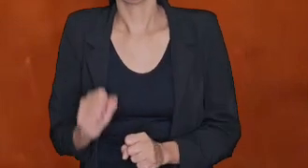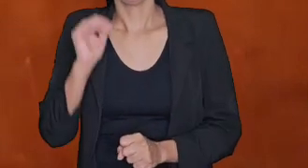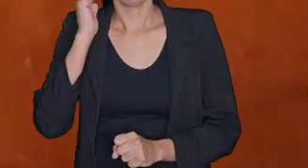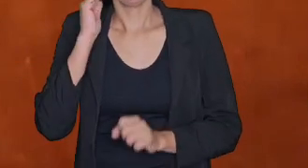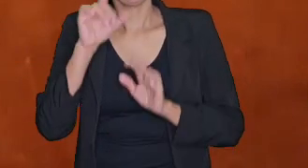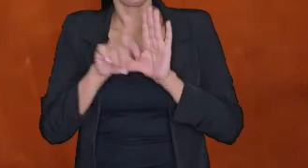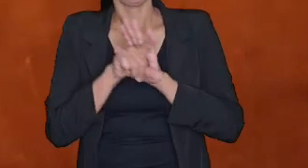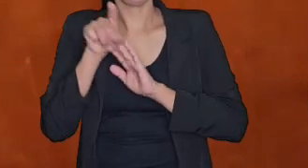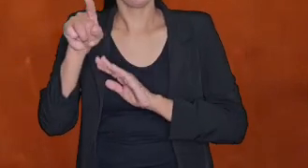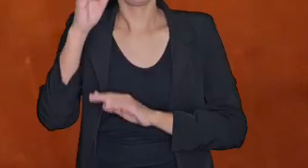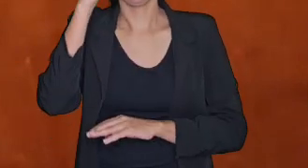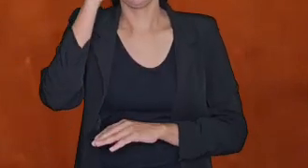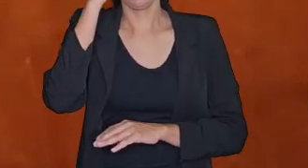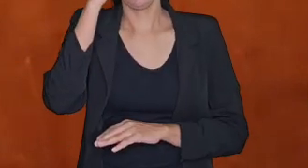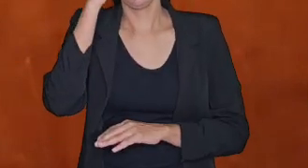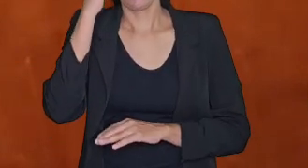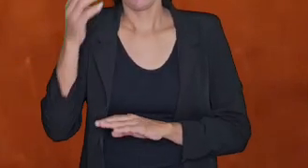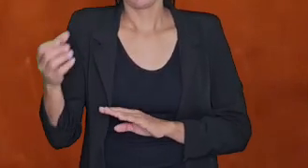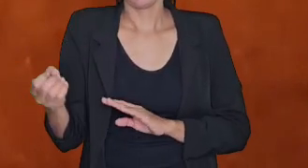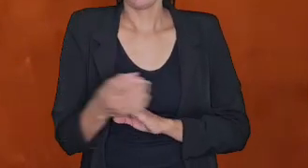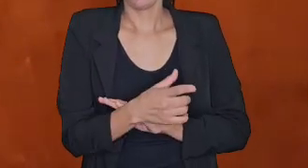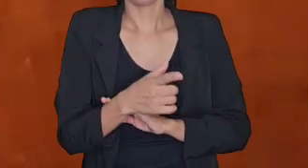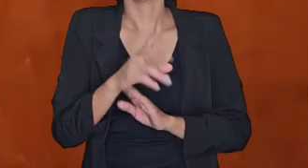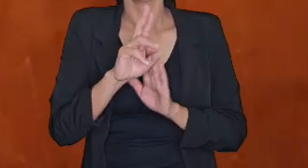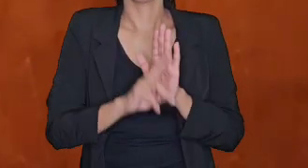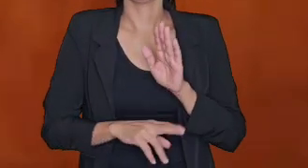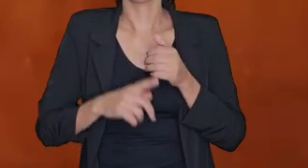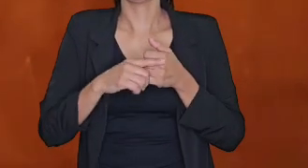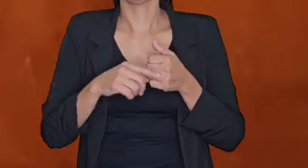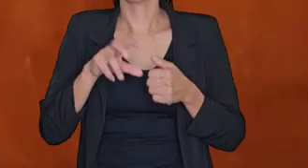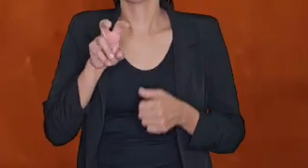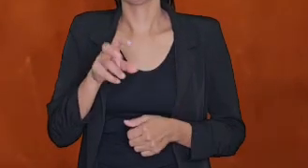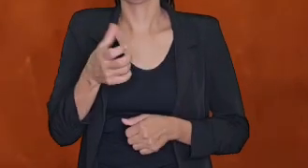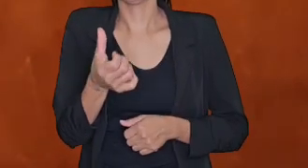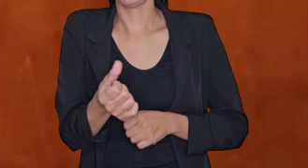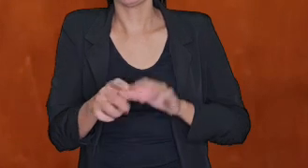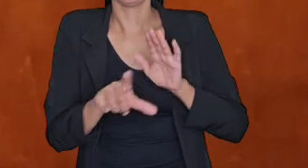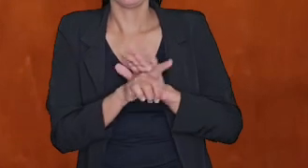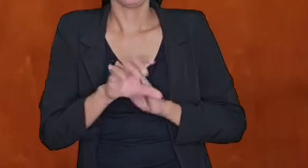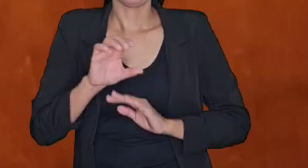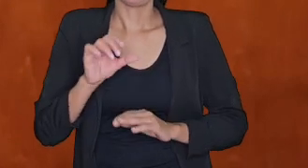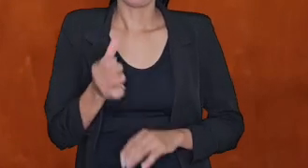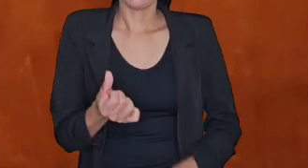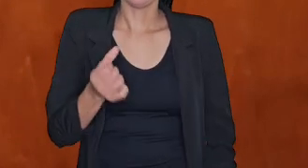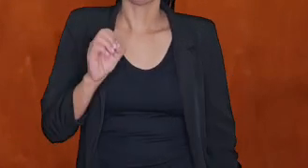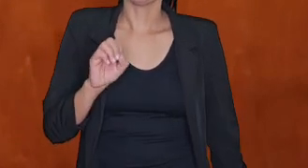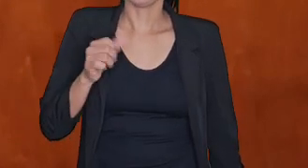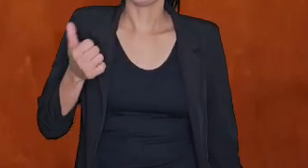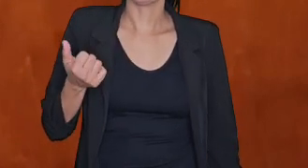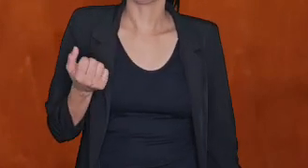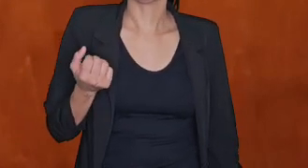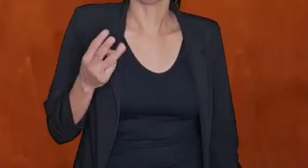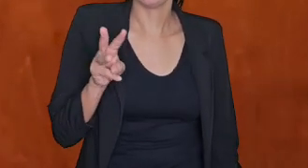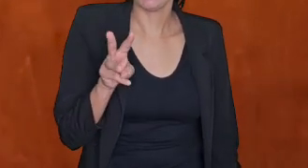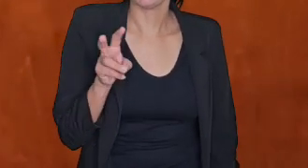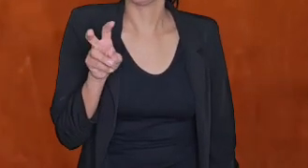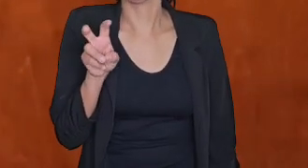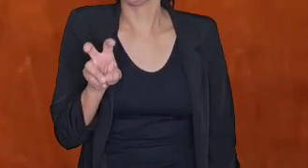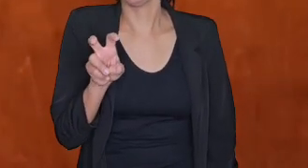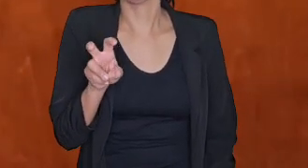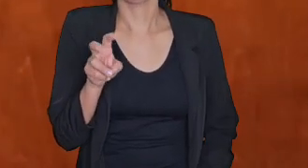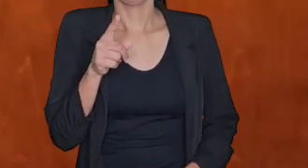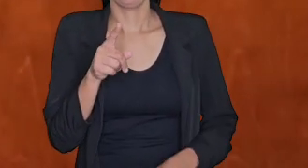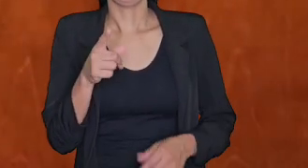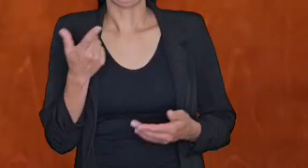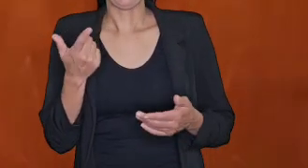Logo, todos podem. Foi isso que o legislador entendeu. Há uma nova redação do artigo 56 da Lei 6015